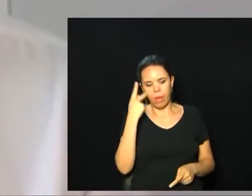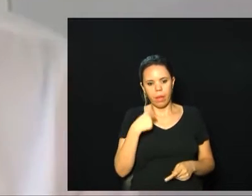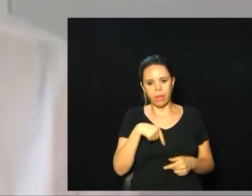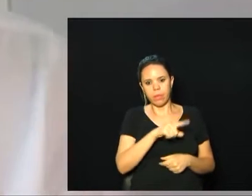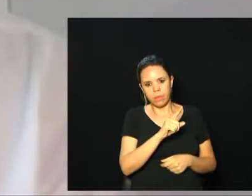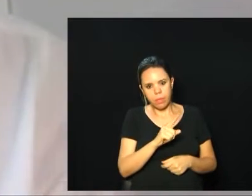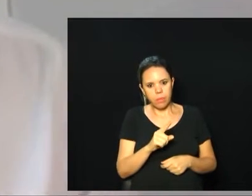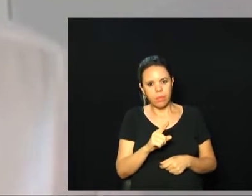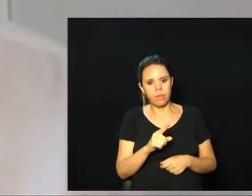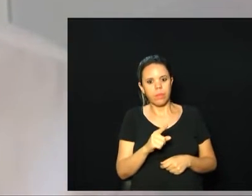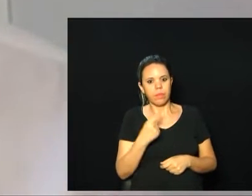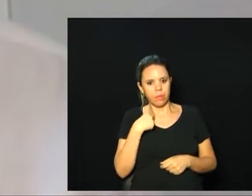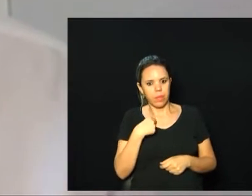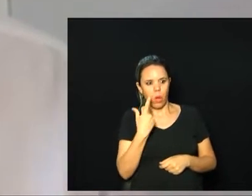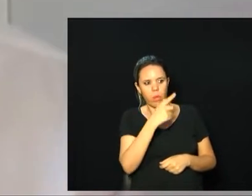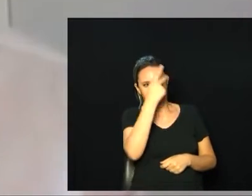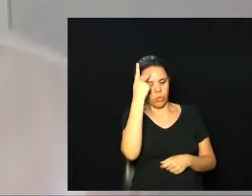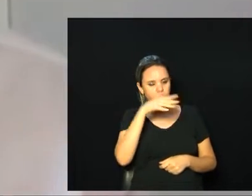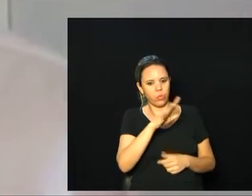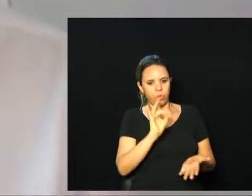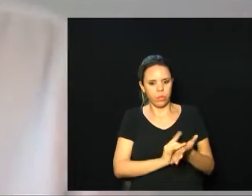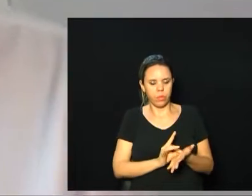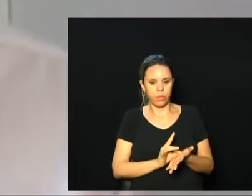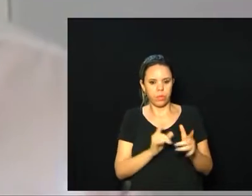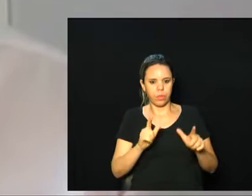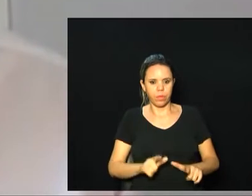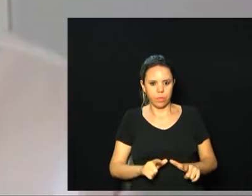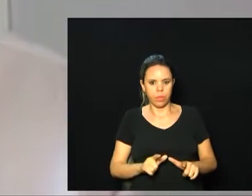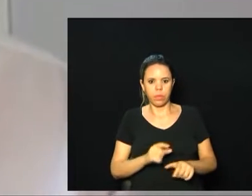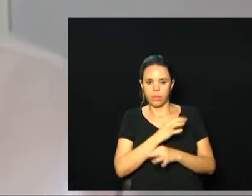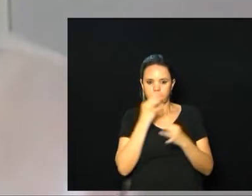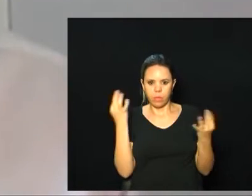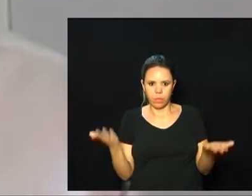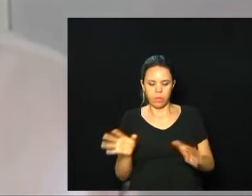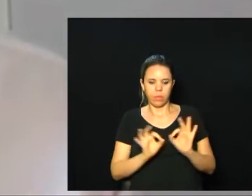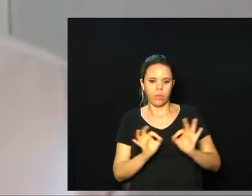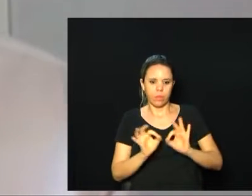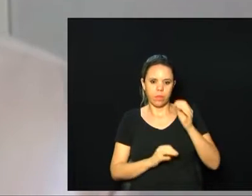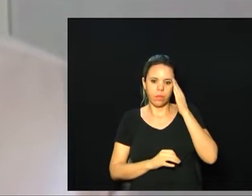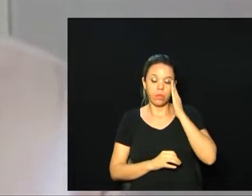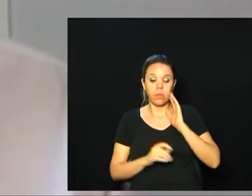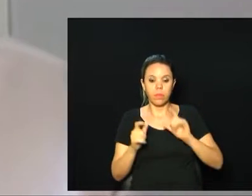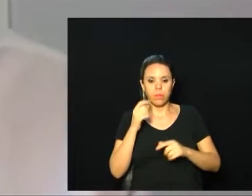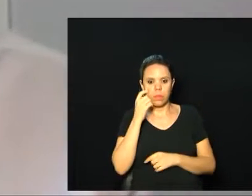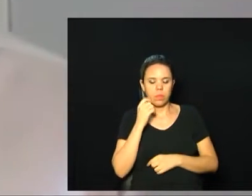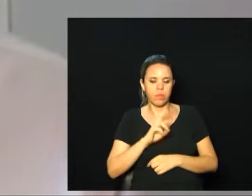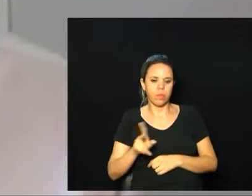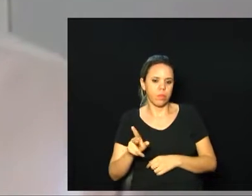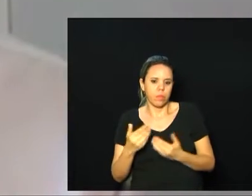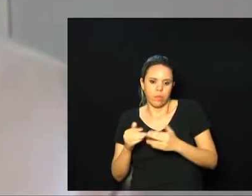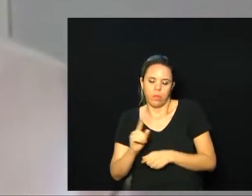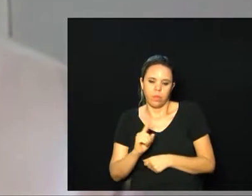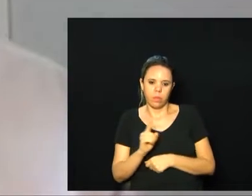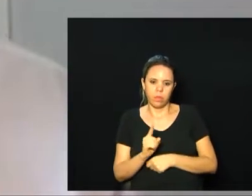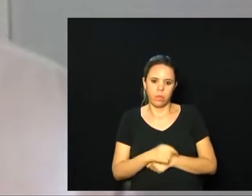estão colocando restrição para mim, estão colocando para outros, e realmente o lugar estava muito bem preparado, o lugar não era um lugar tão aberto,